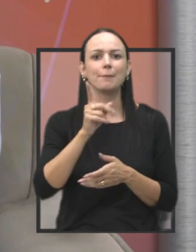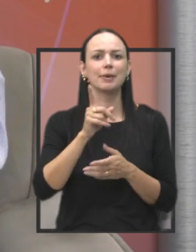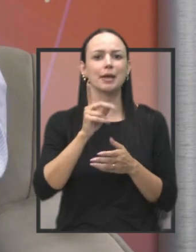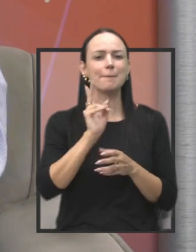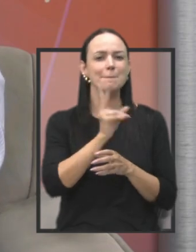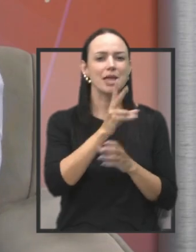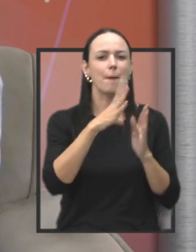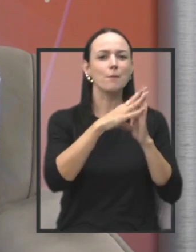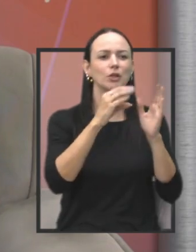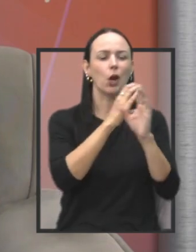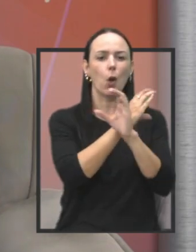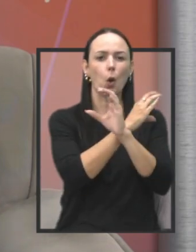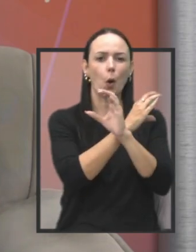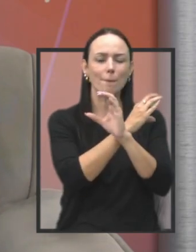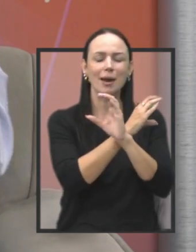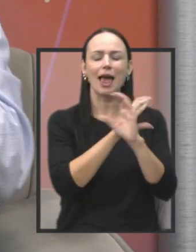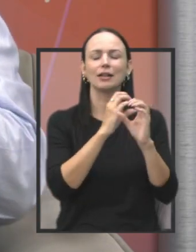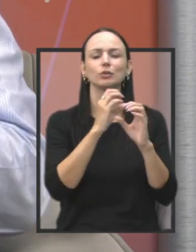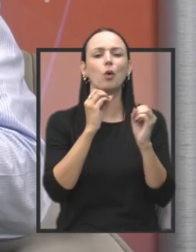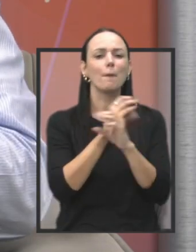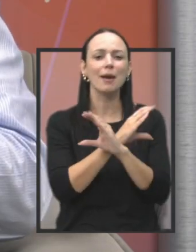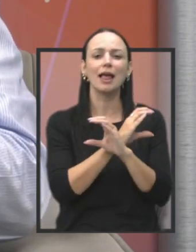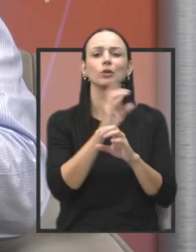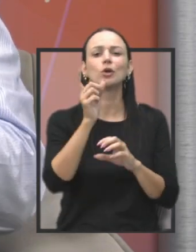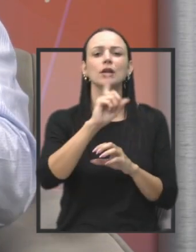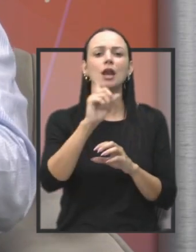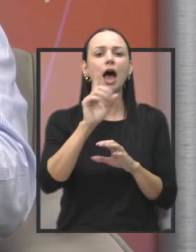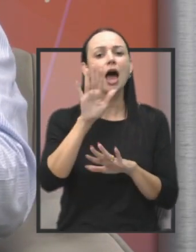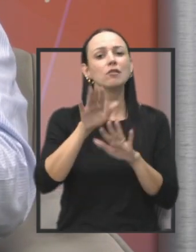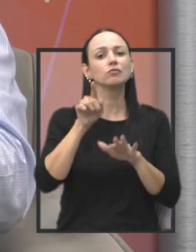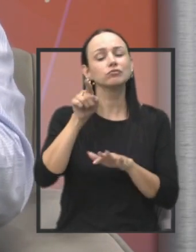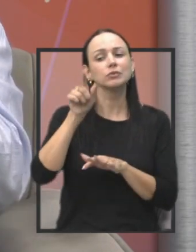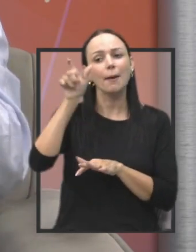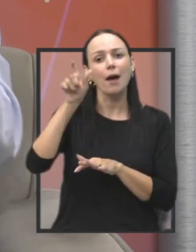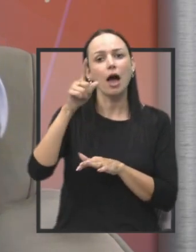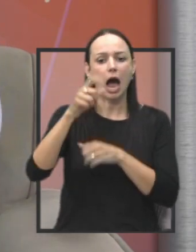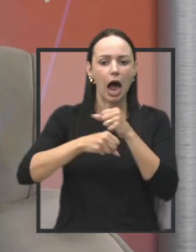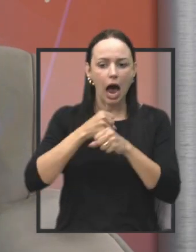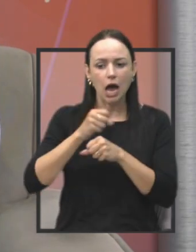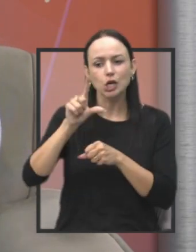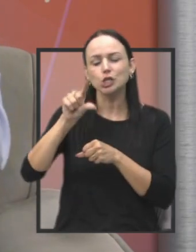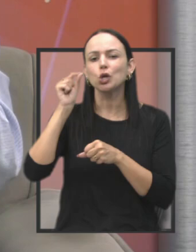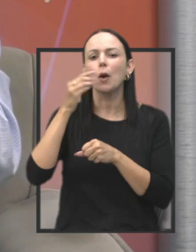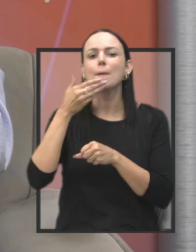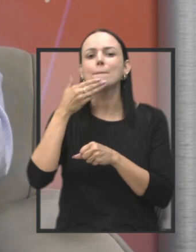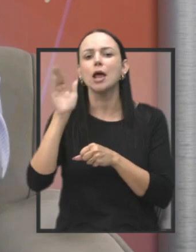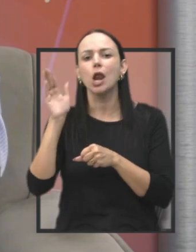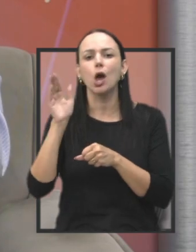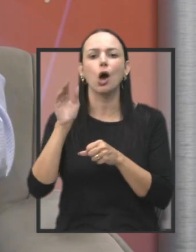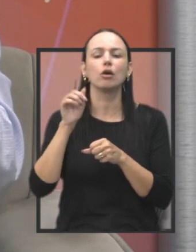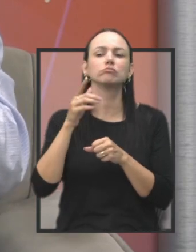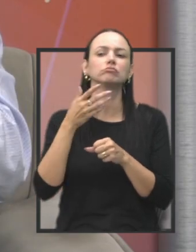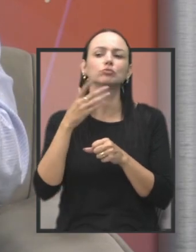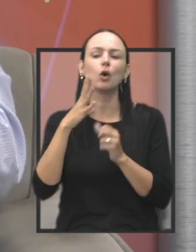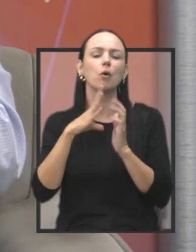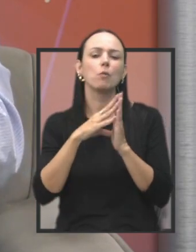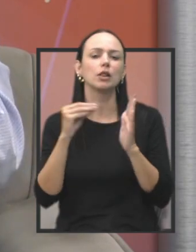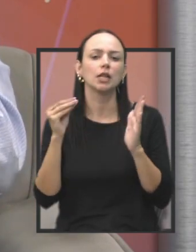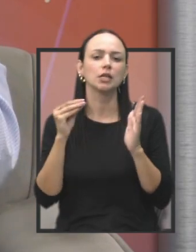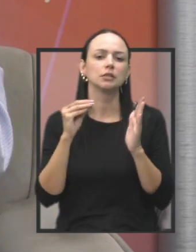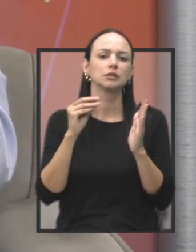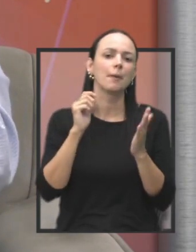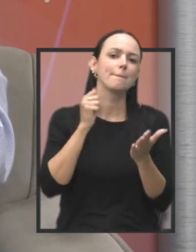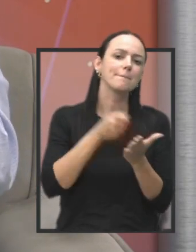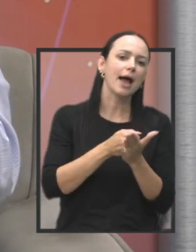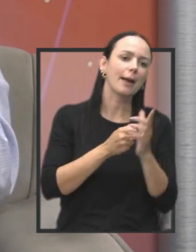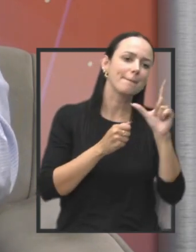ano o contribuinte opta a melhor condição, ou se ele restitui mais por um ou outro modelo, ou se ele paga